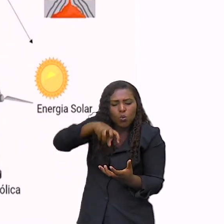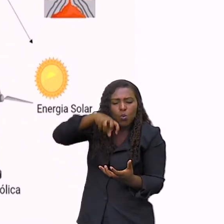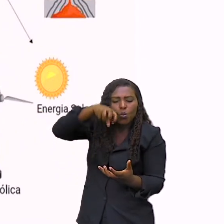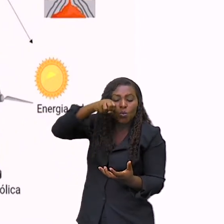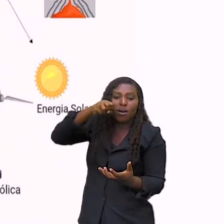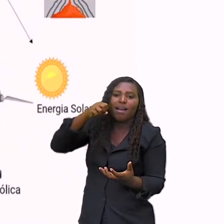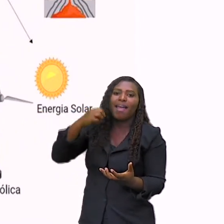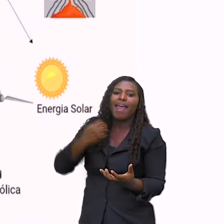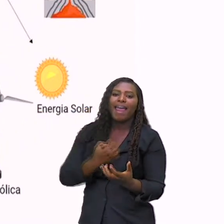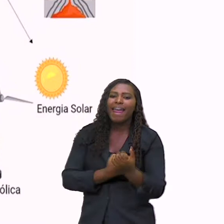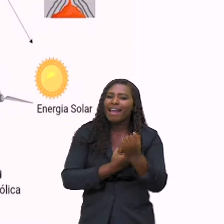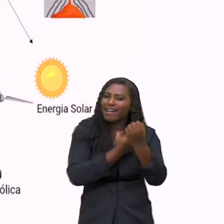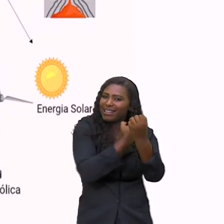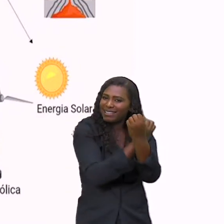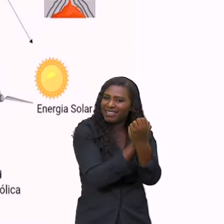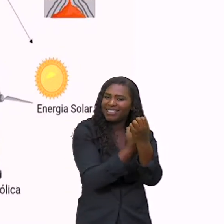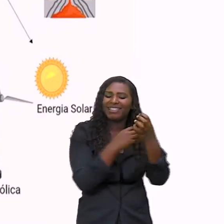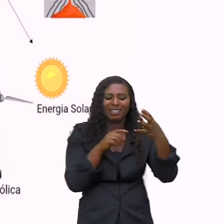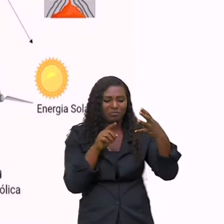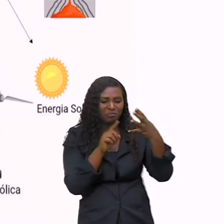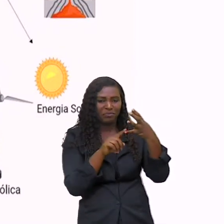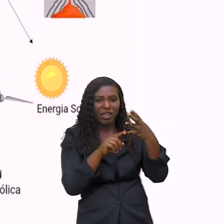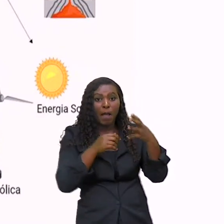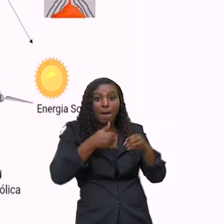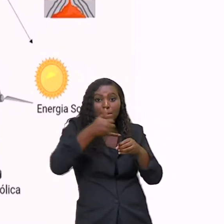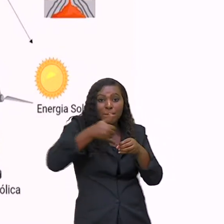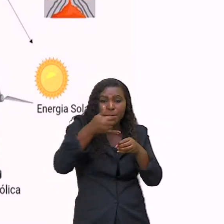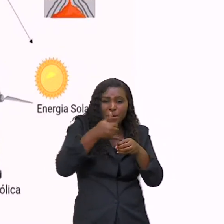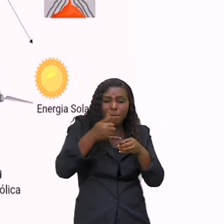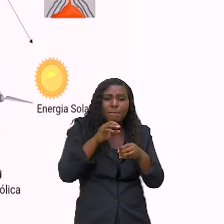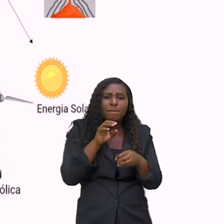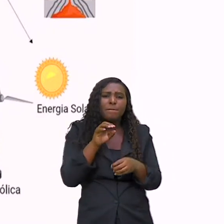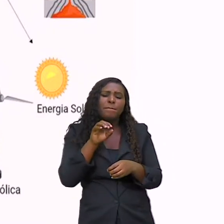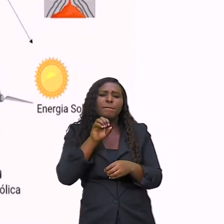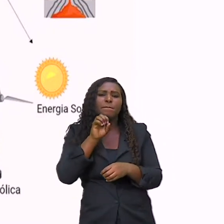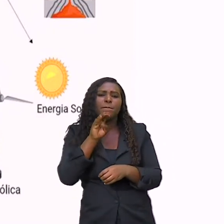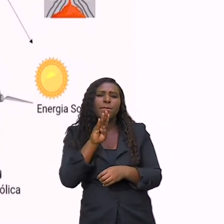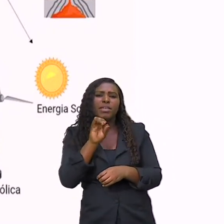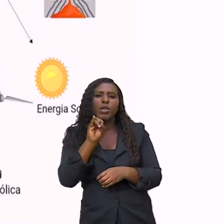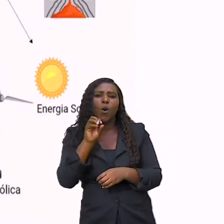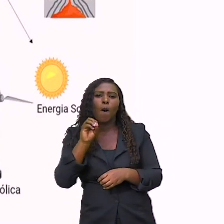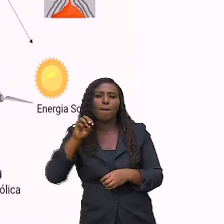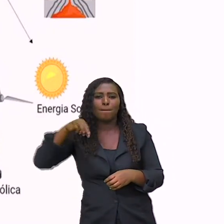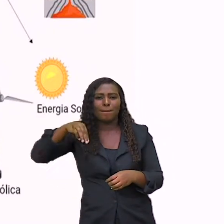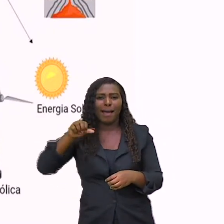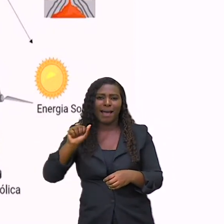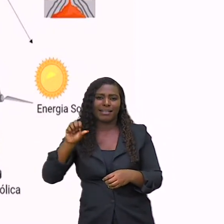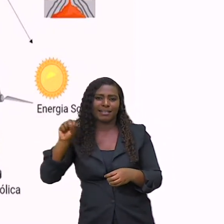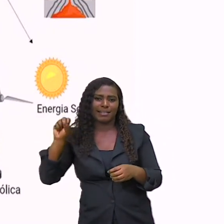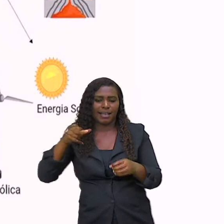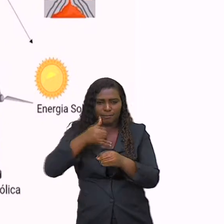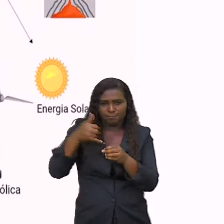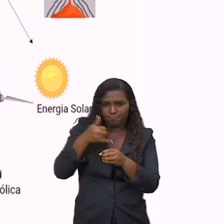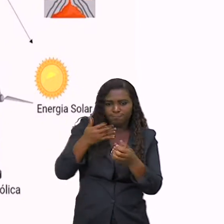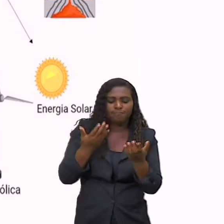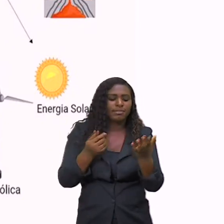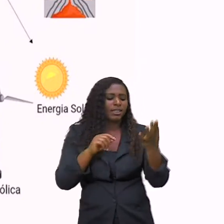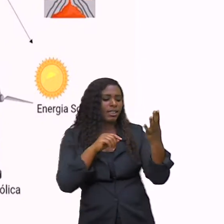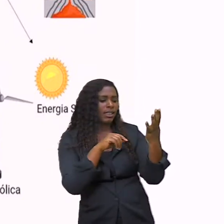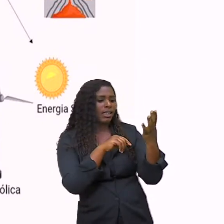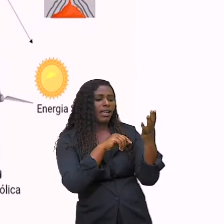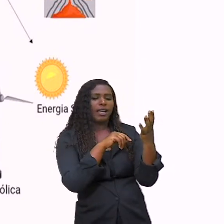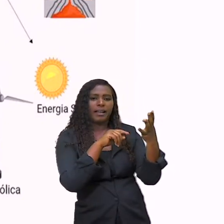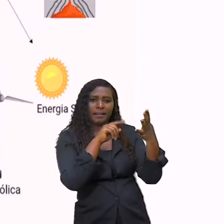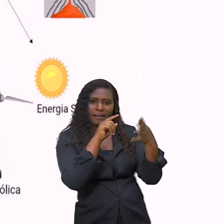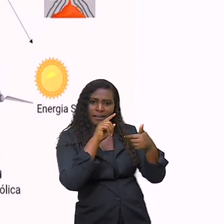garantida através dos materiais orgânicos, a energia gravitacional, que ela é obtida pela